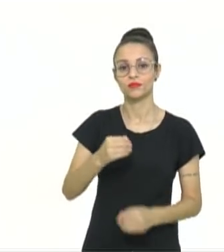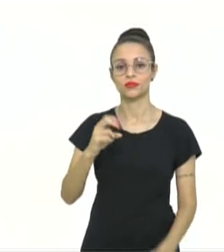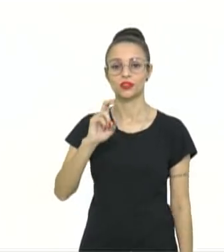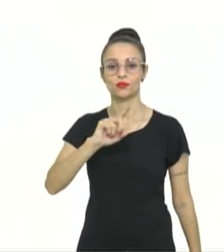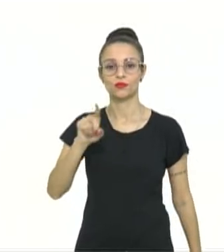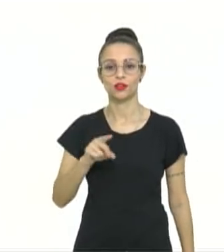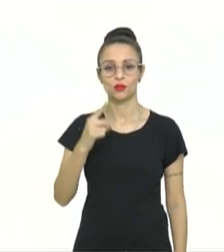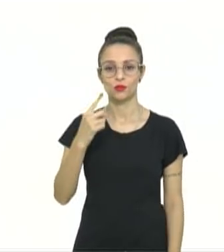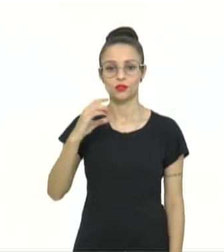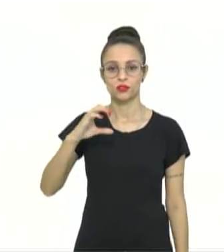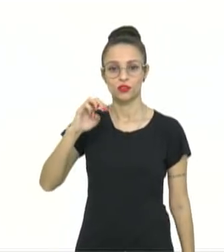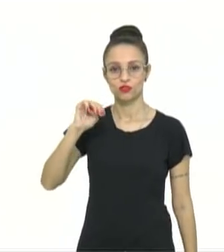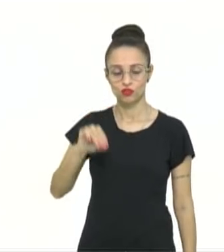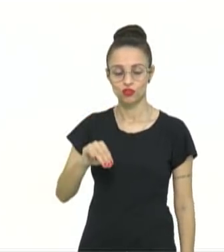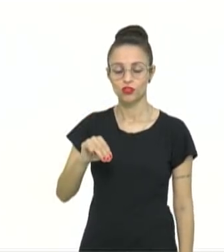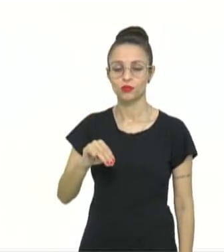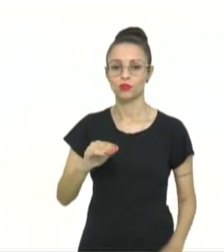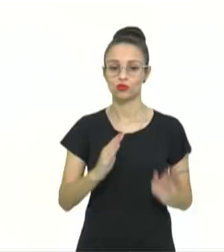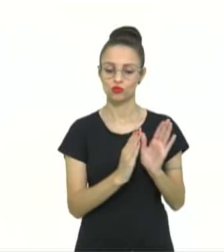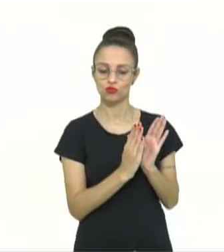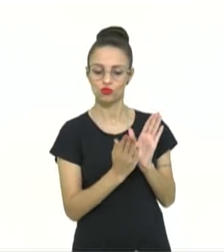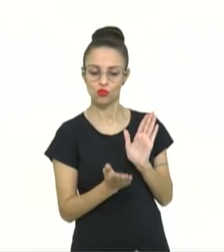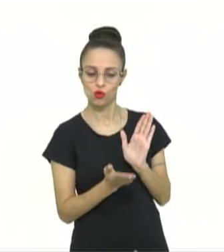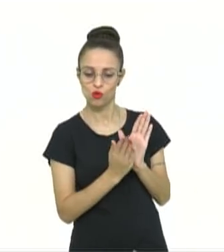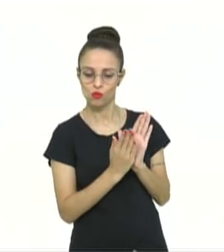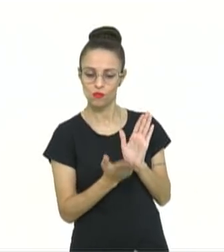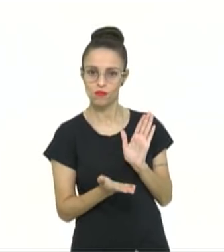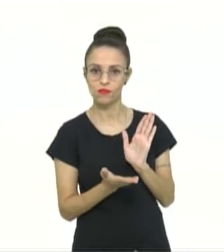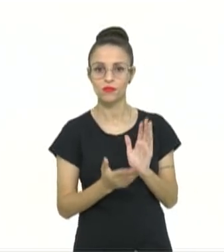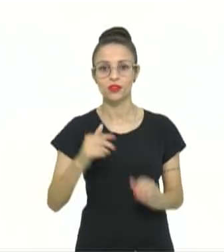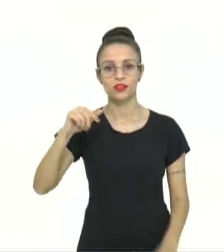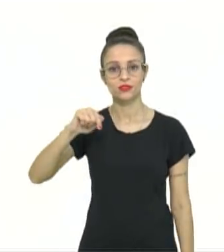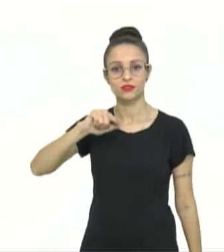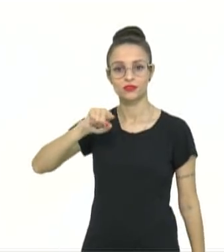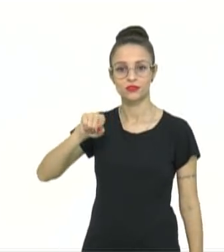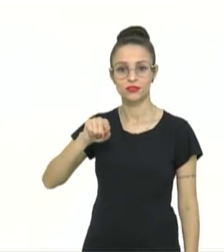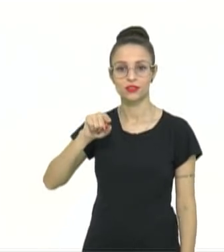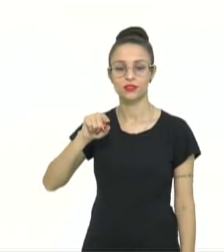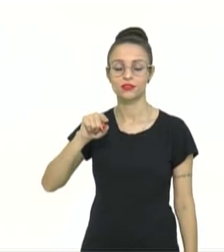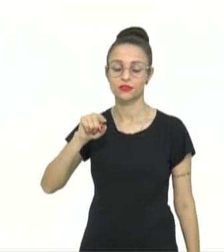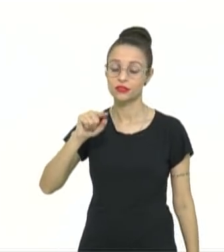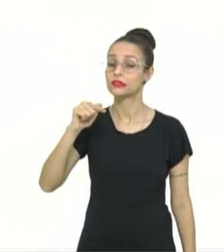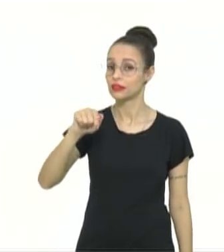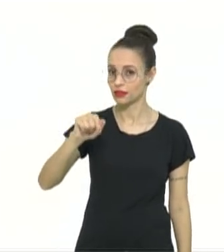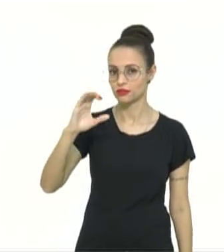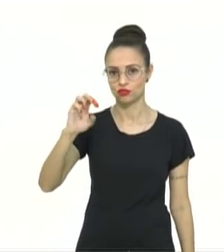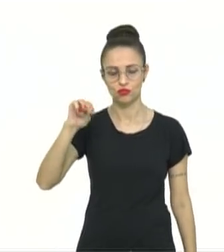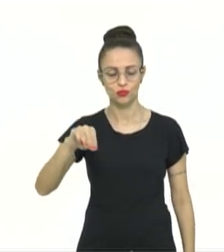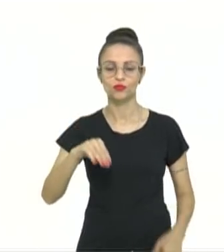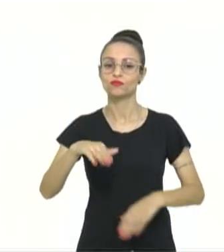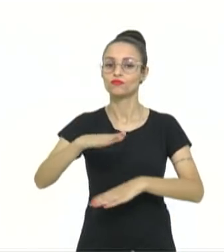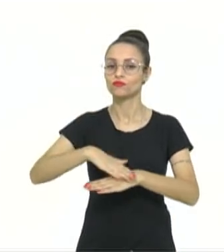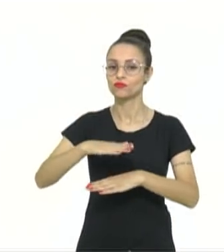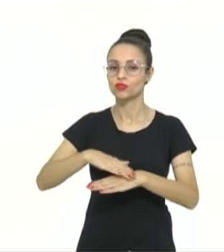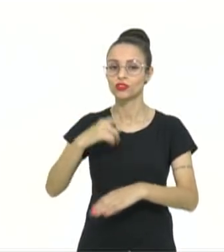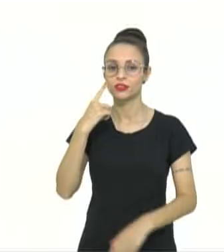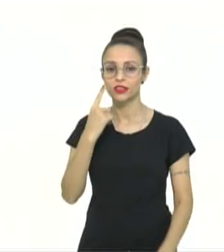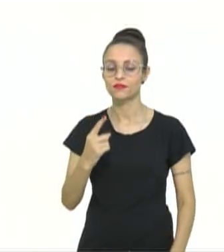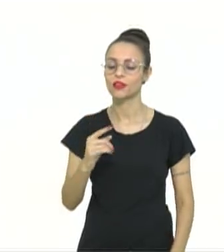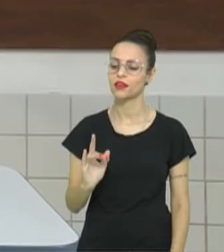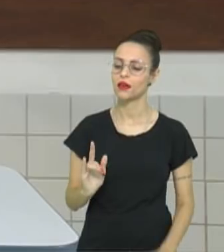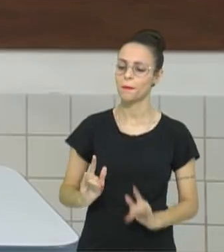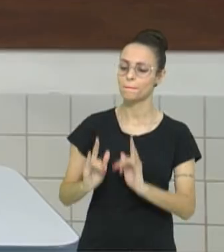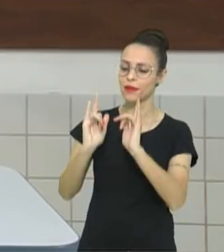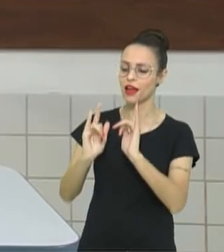centímetros de altura e sua sombra mede 7 centímetros. Determine o comprimento da sombra do